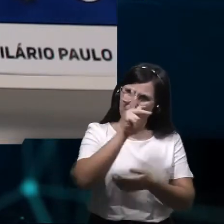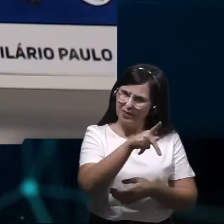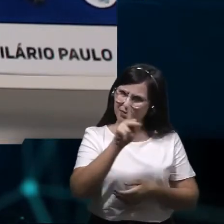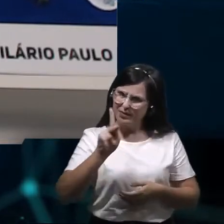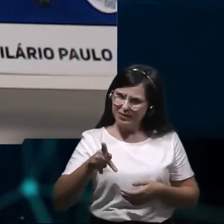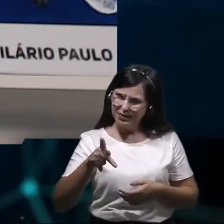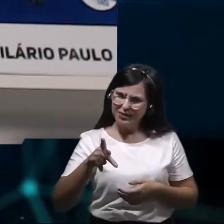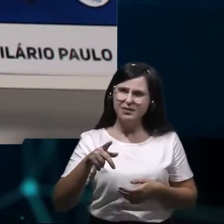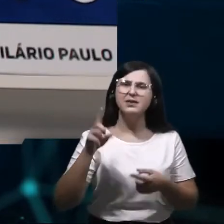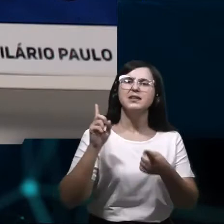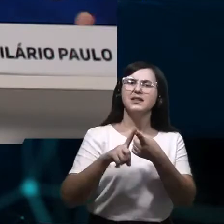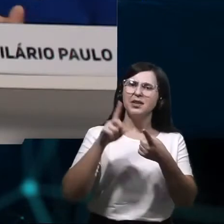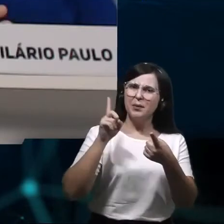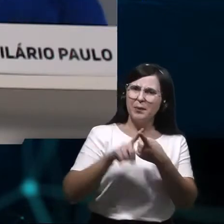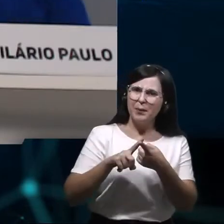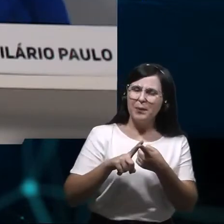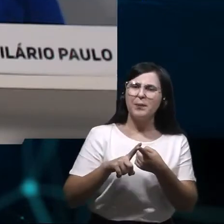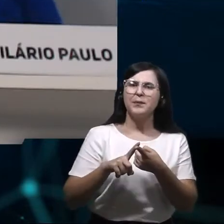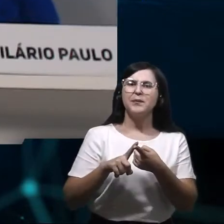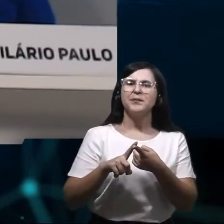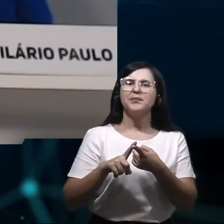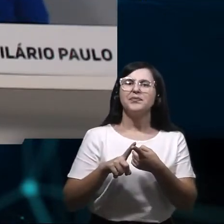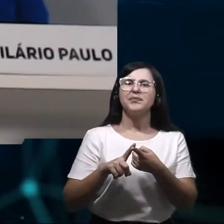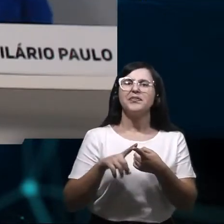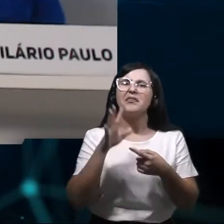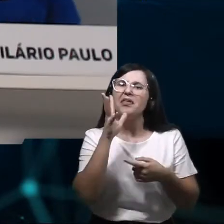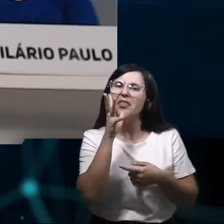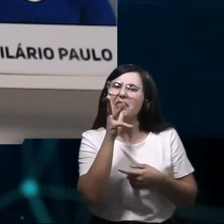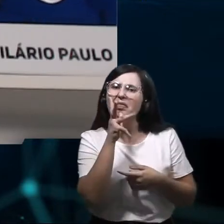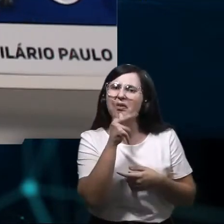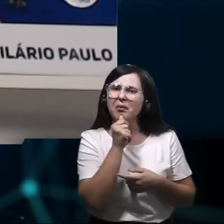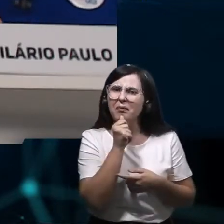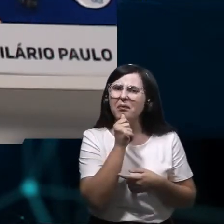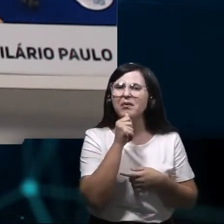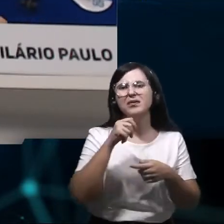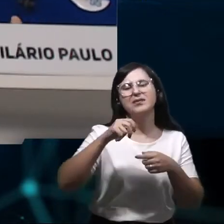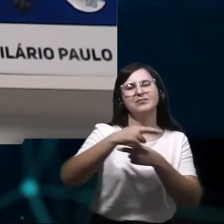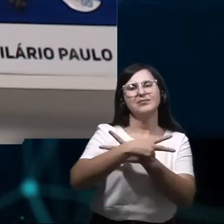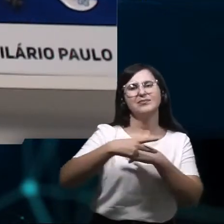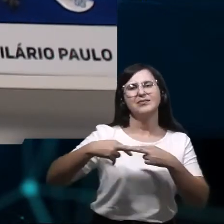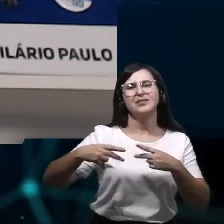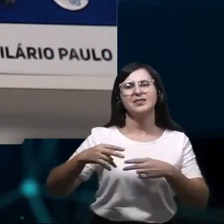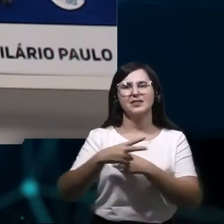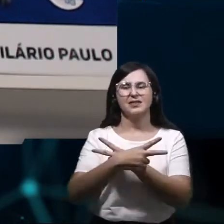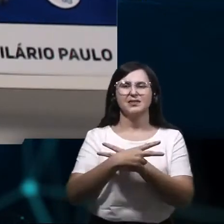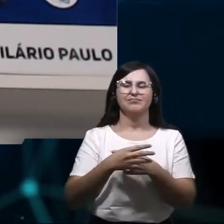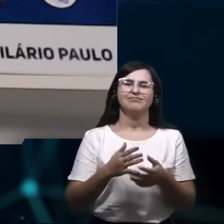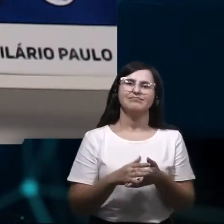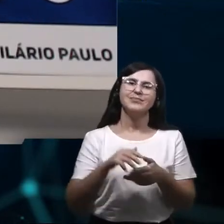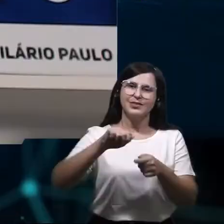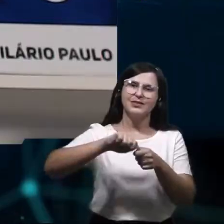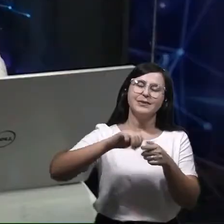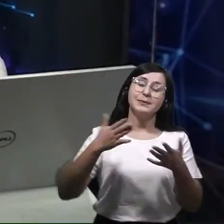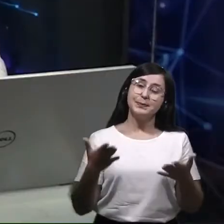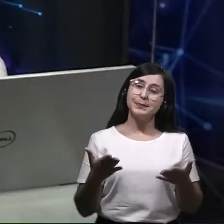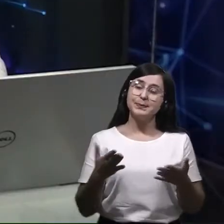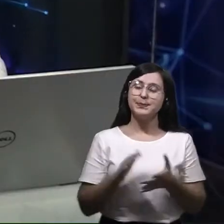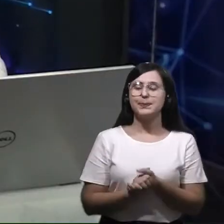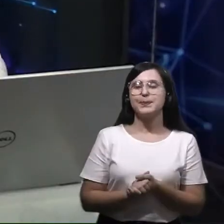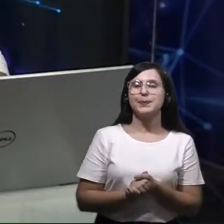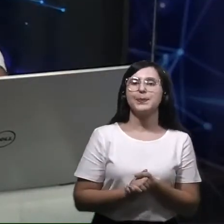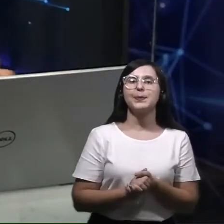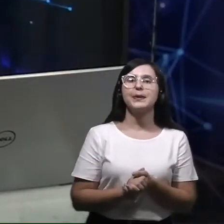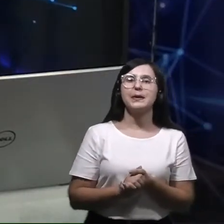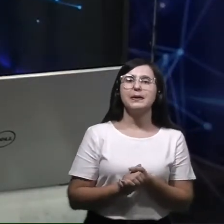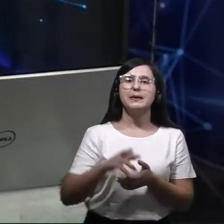atrasando, se esse desgoverno de atraso por mais 4 anos, se ele tiver essa oportunidade, que eu acredito que ele não vai ter. Candidato